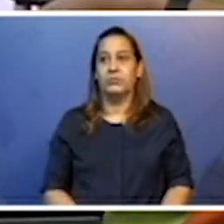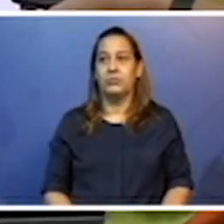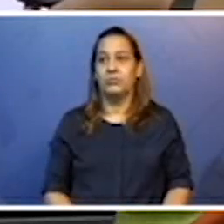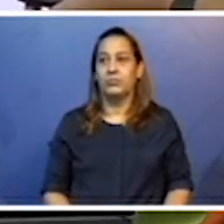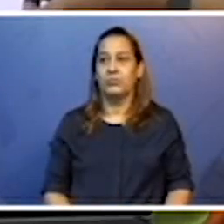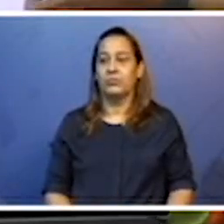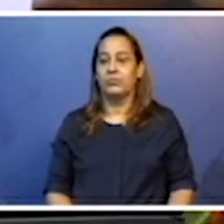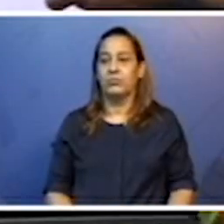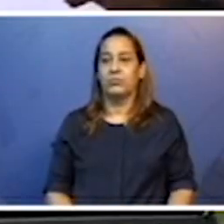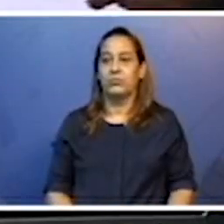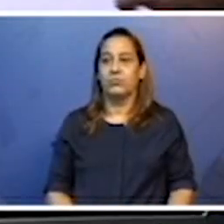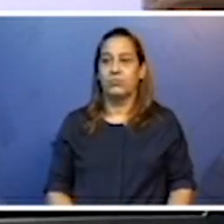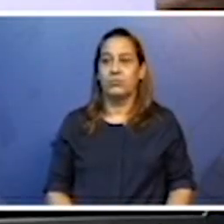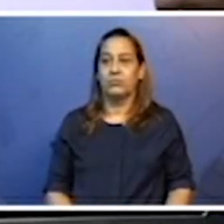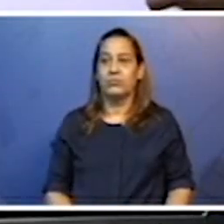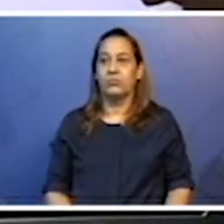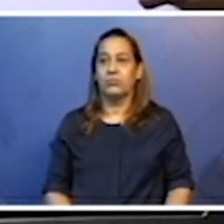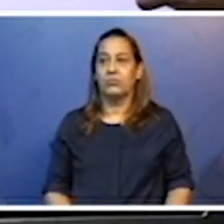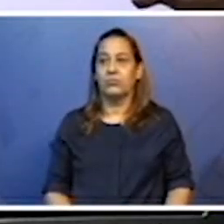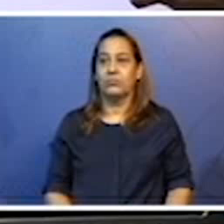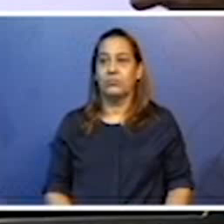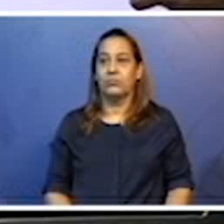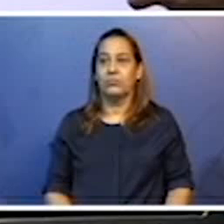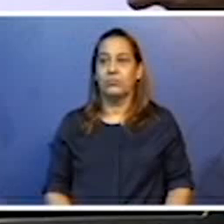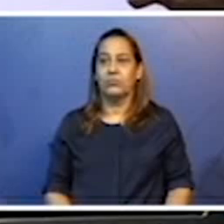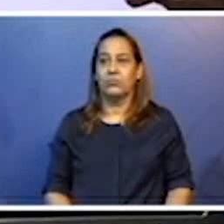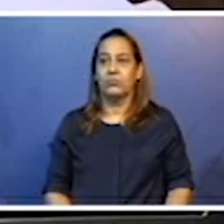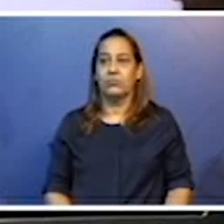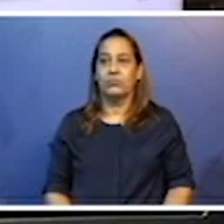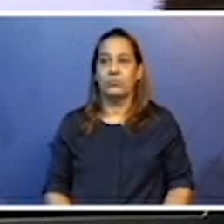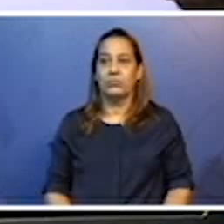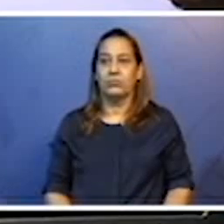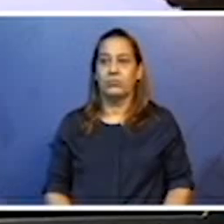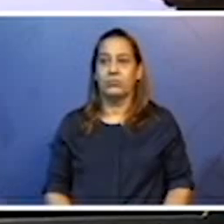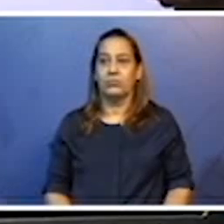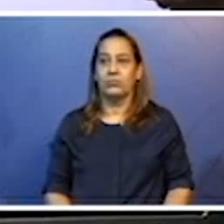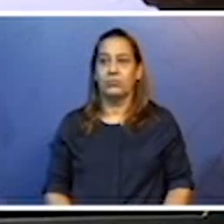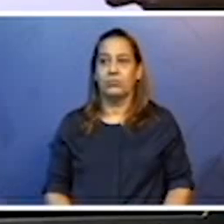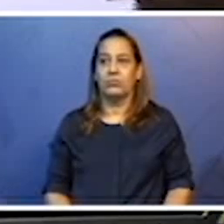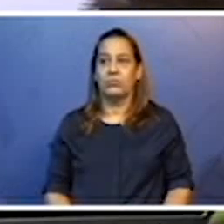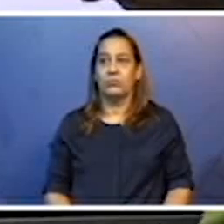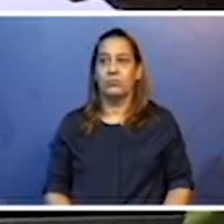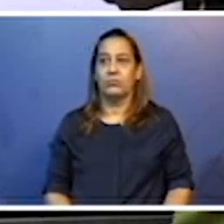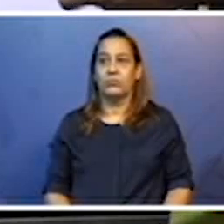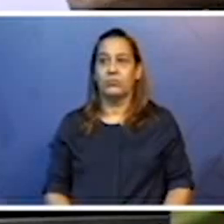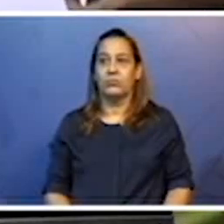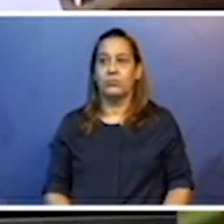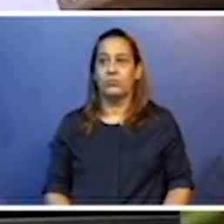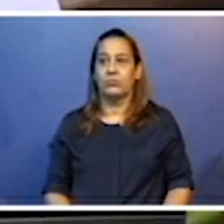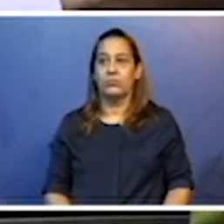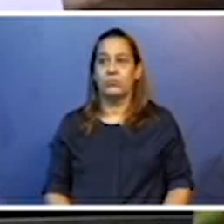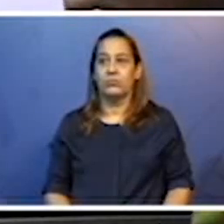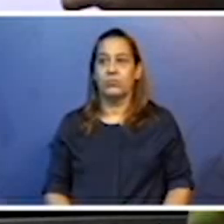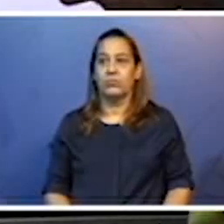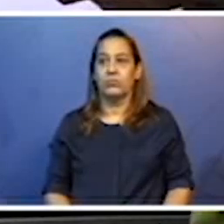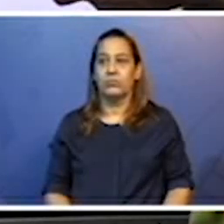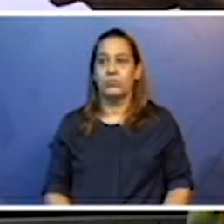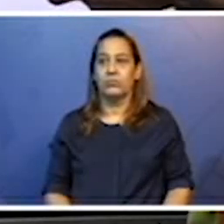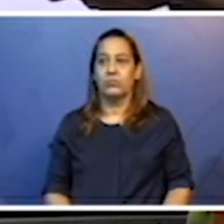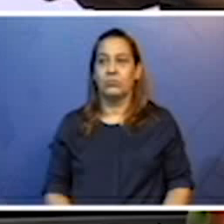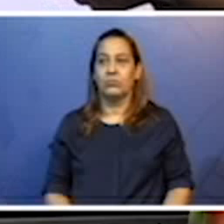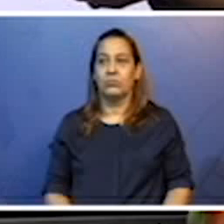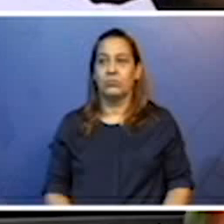ó. 500 mais 500, 1.000. Olha o K aqui de novo, é só o G, tá bom? 500 mais